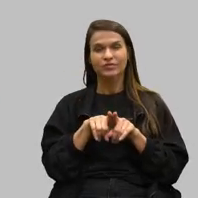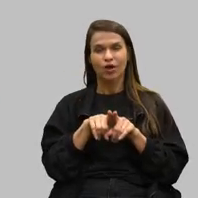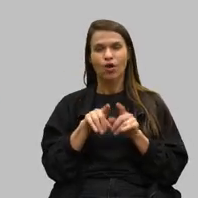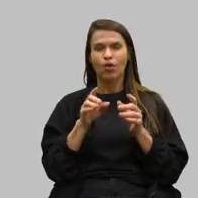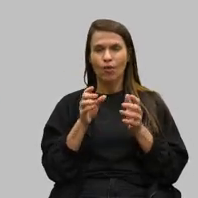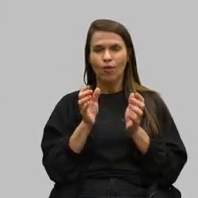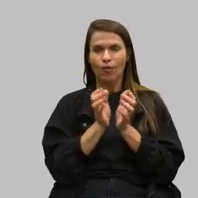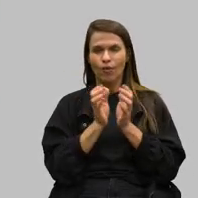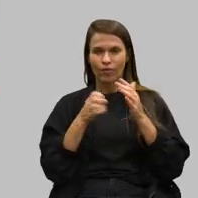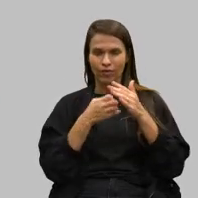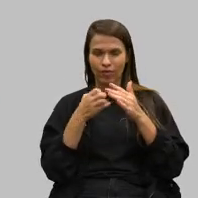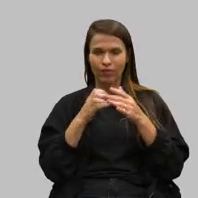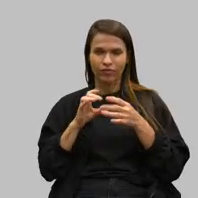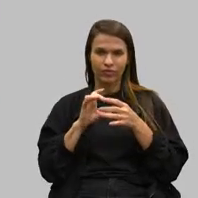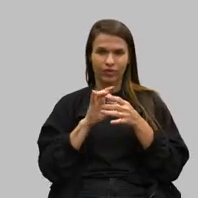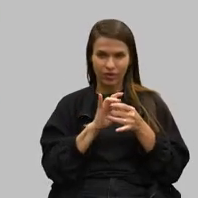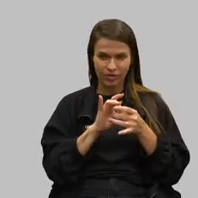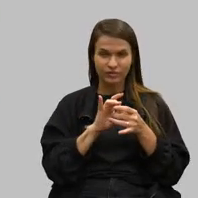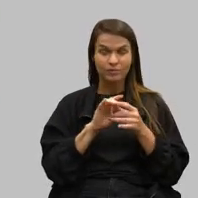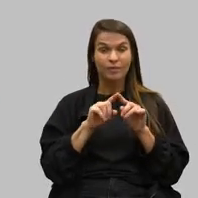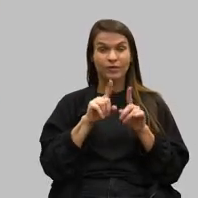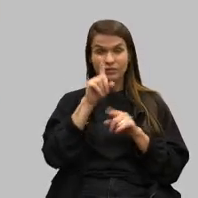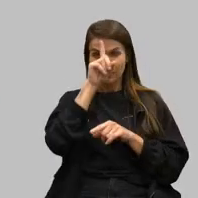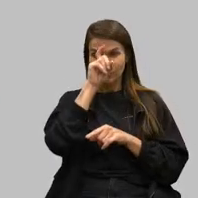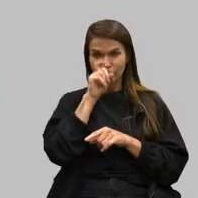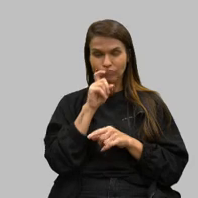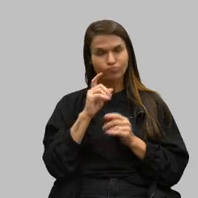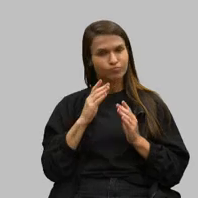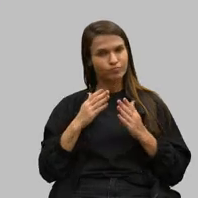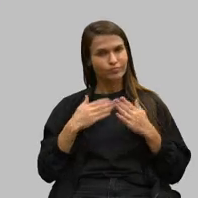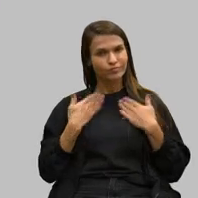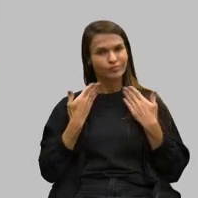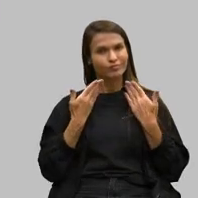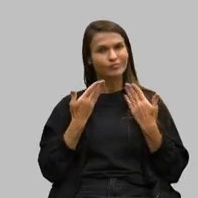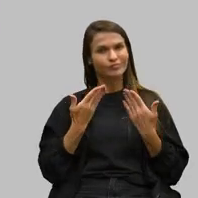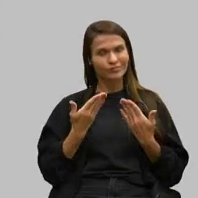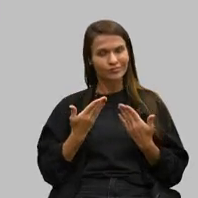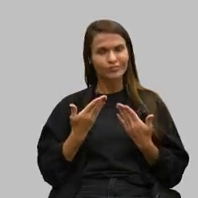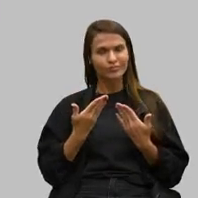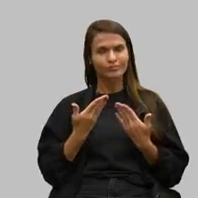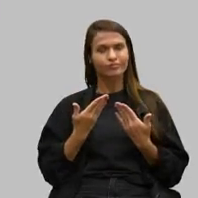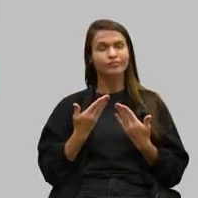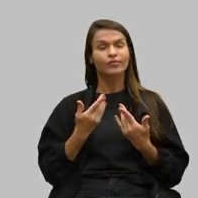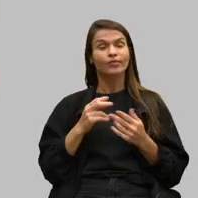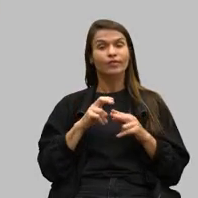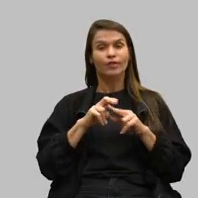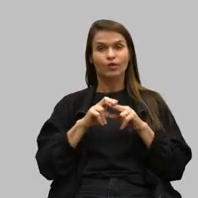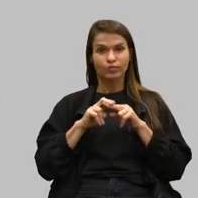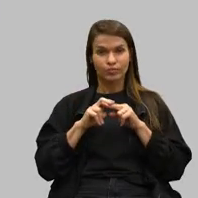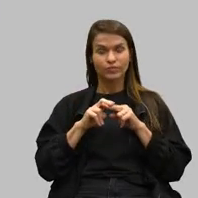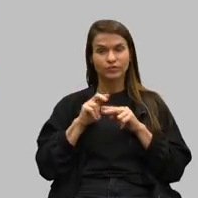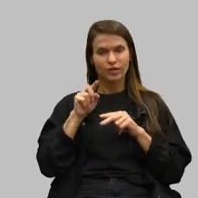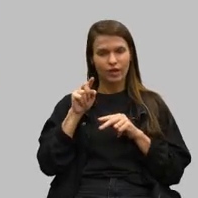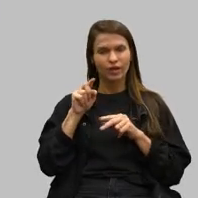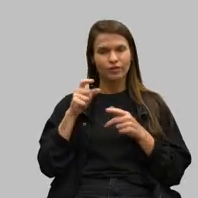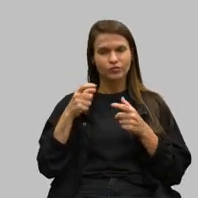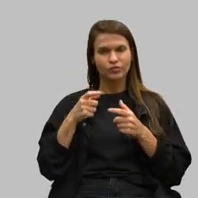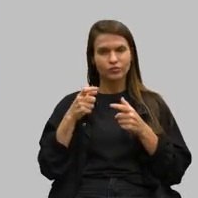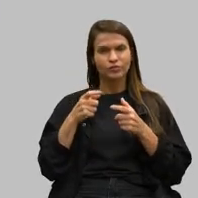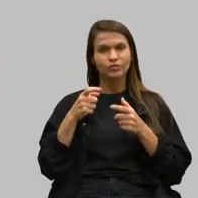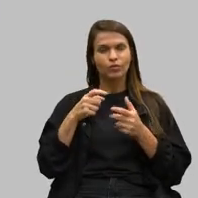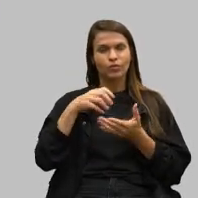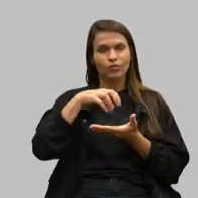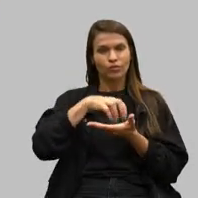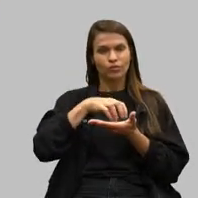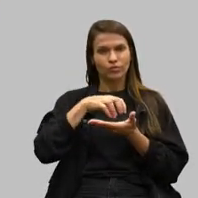intervenção vinculada a eles, mas é um hospital que nos surpreendeu, me surpreendeu pessoalmente, é por isso que lá vai ser um grande centro de queimadas, a gente